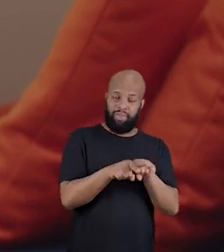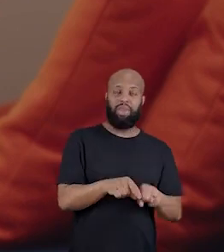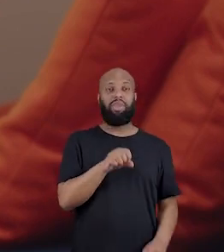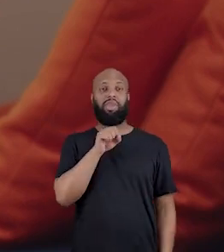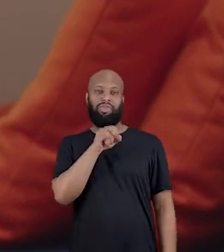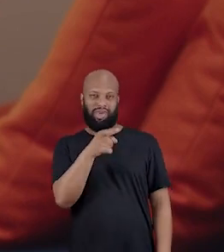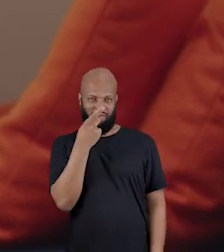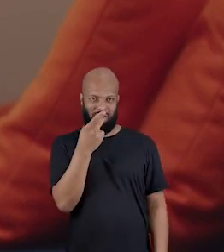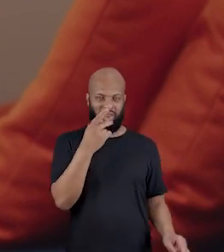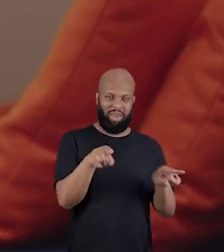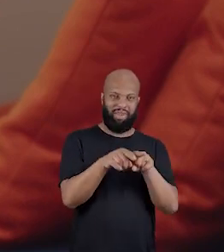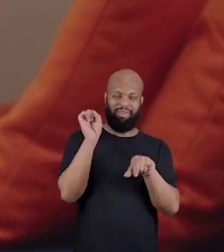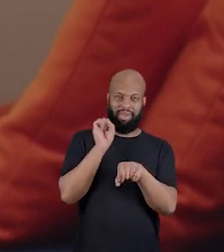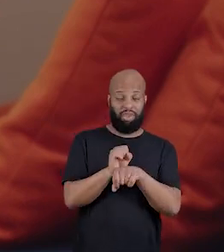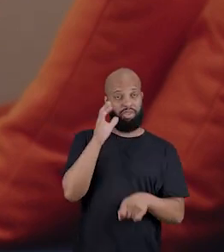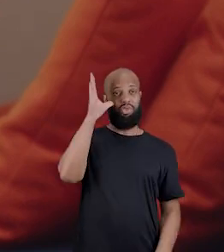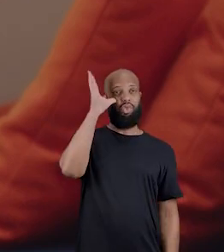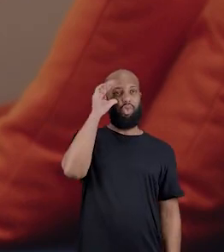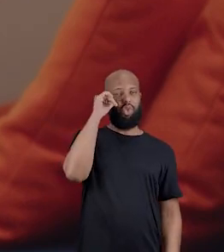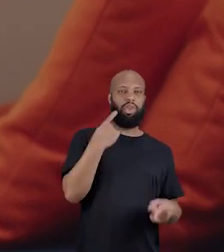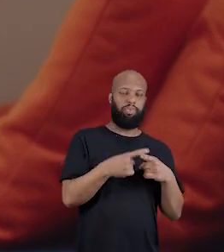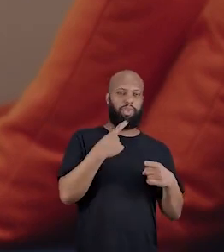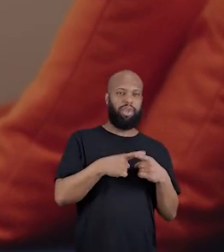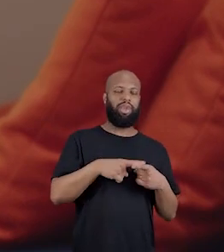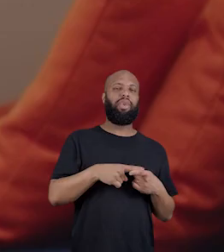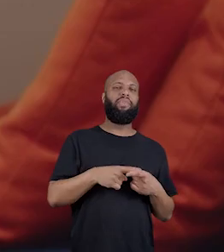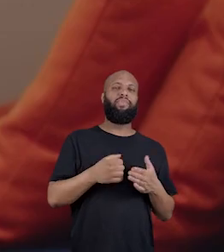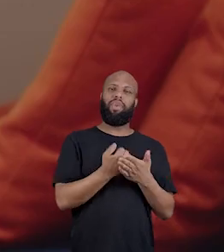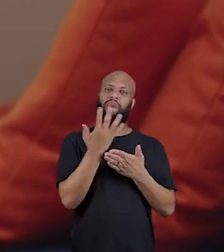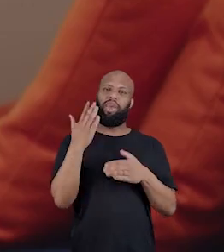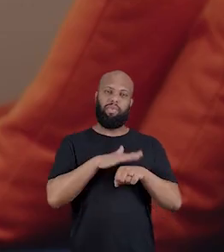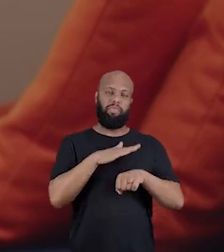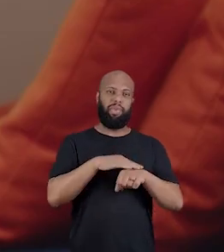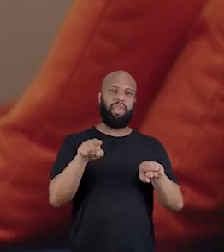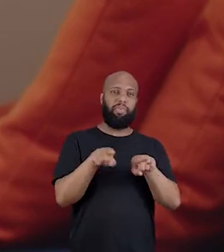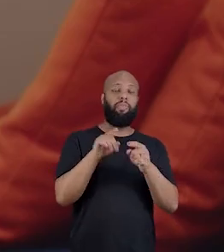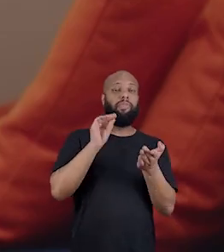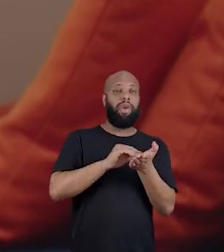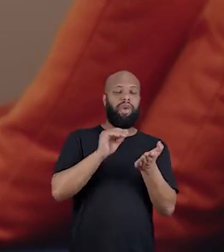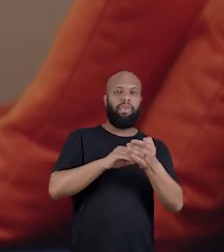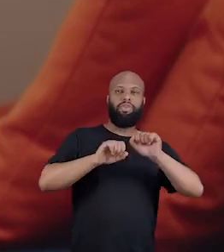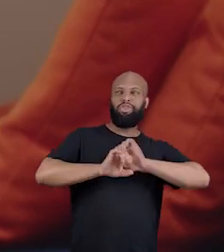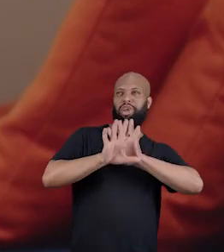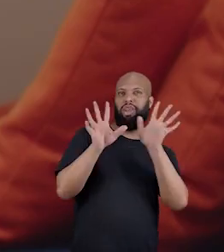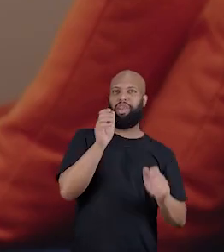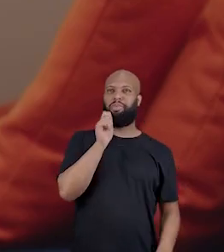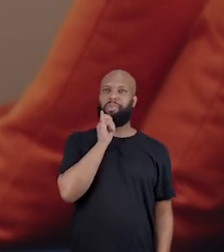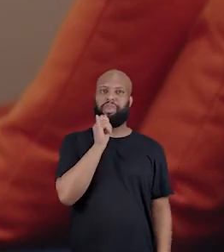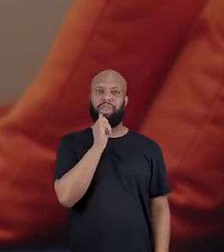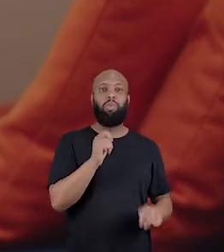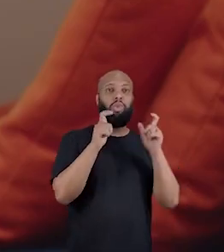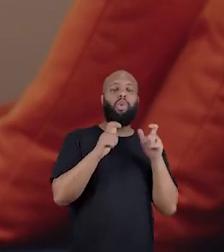Do outro lado, eu acho que você mencionou a paralisia, é muito curioso, porque muitas vezes também essa falta de clareza do que, onde eu